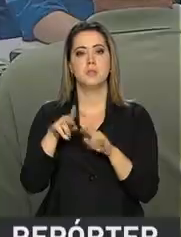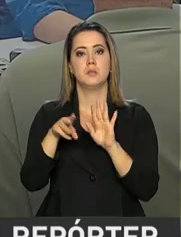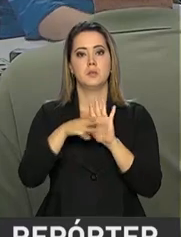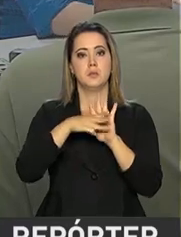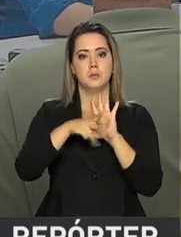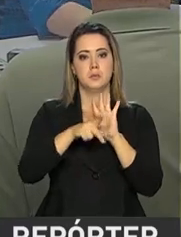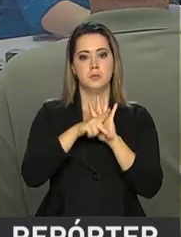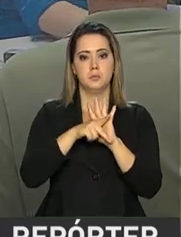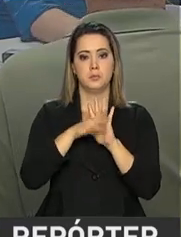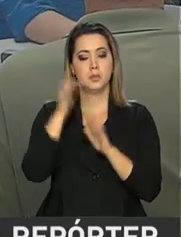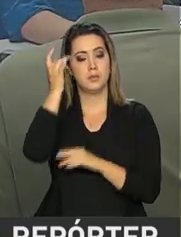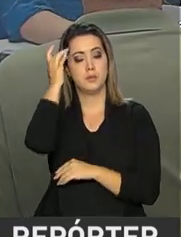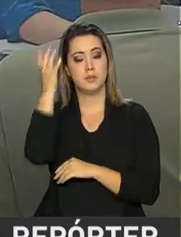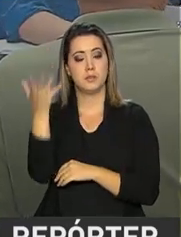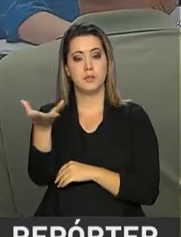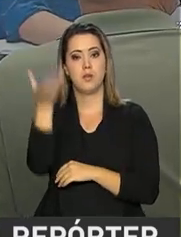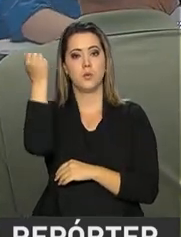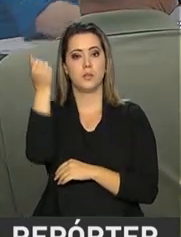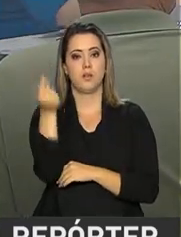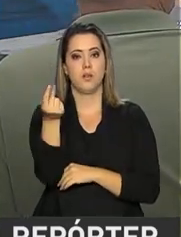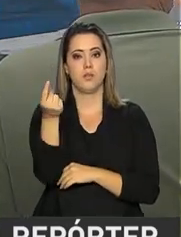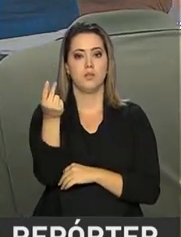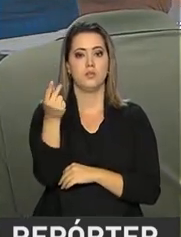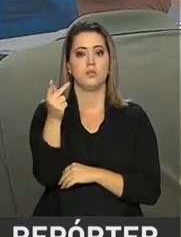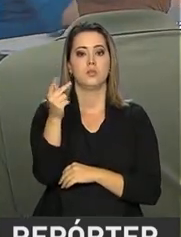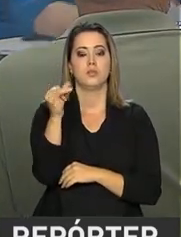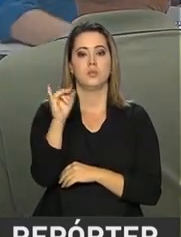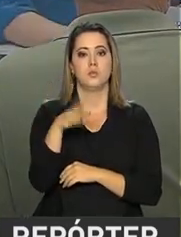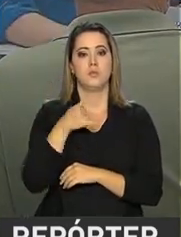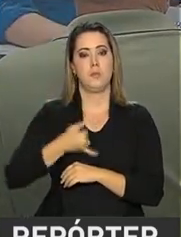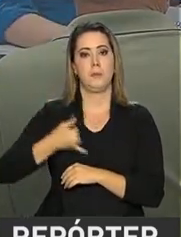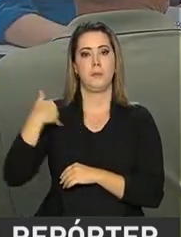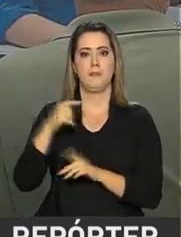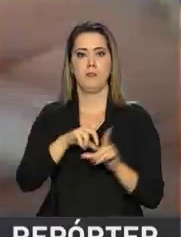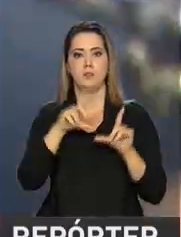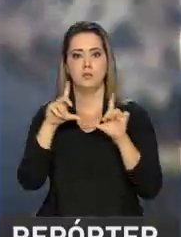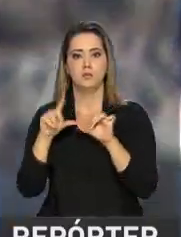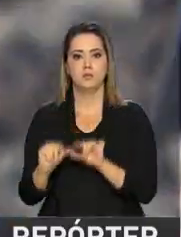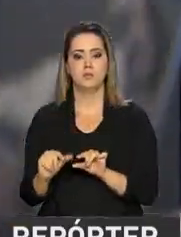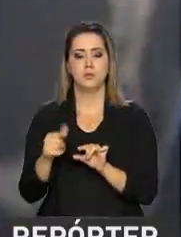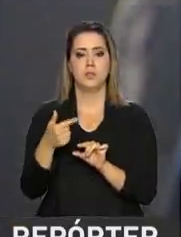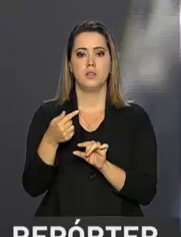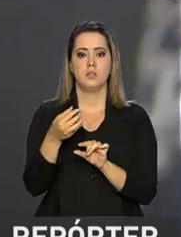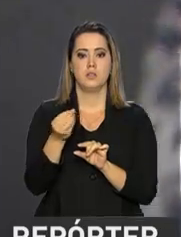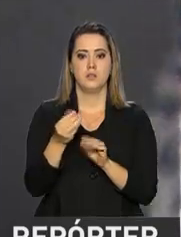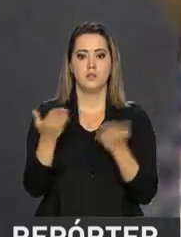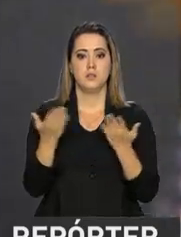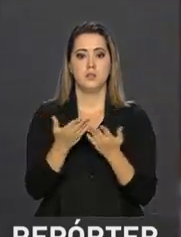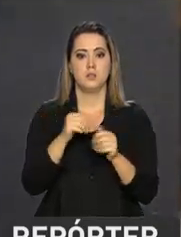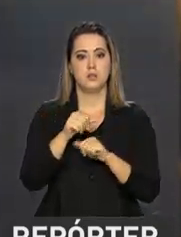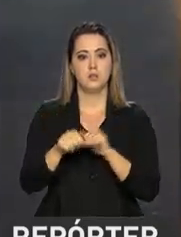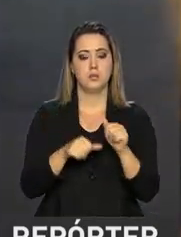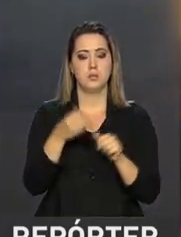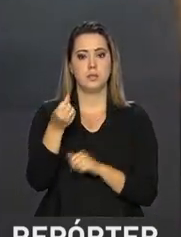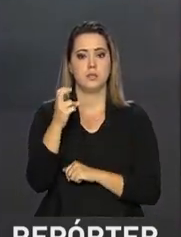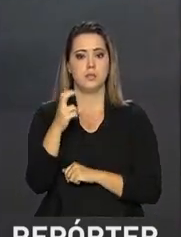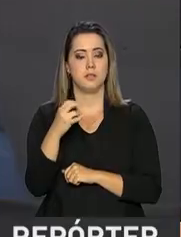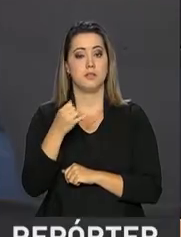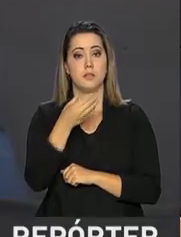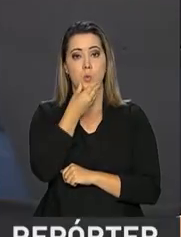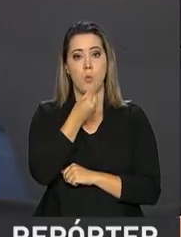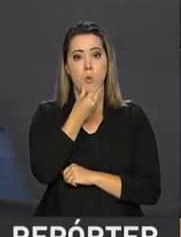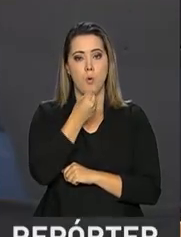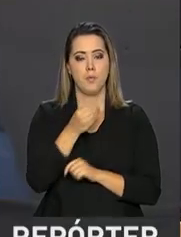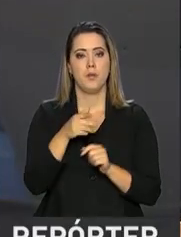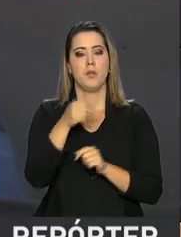provisória. Para facilitar a retirada do recurso, a idade mínima foi reduzida de 70 para 65 anos para os homens.